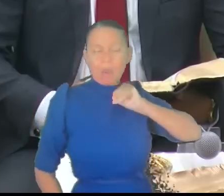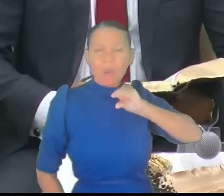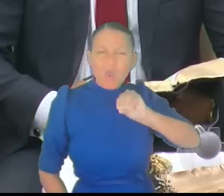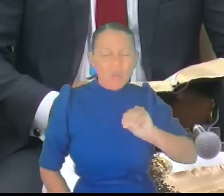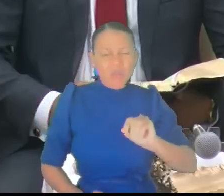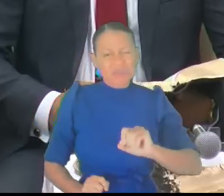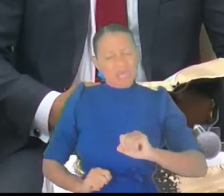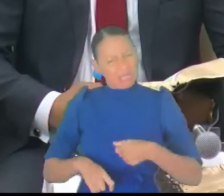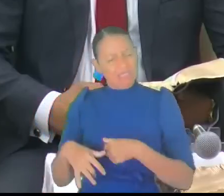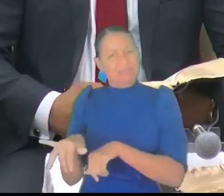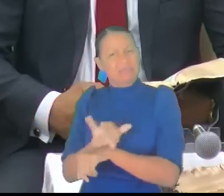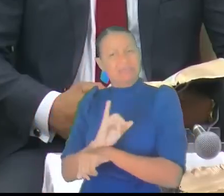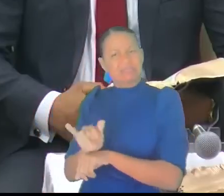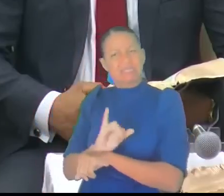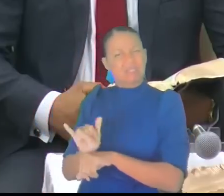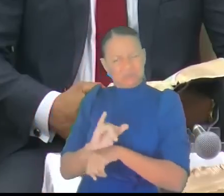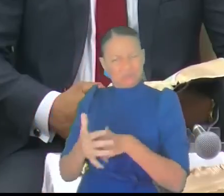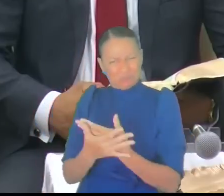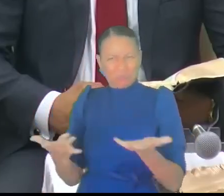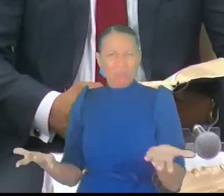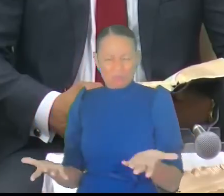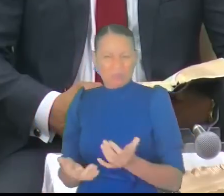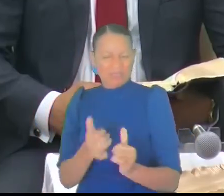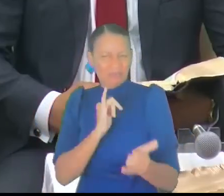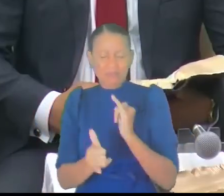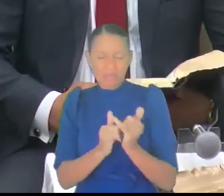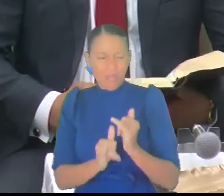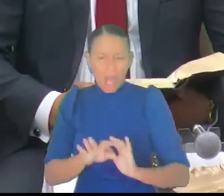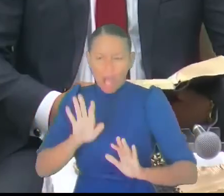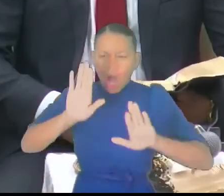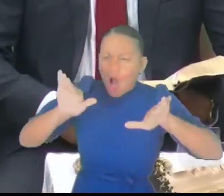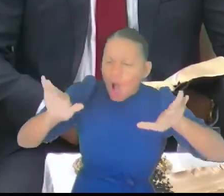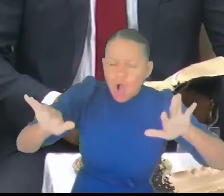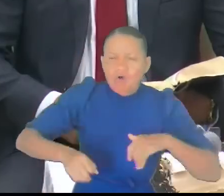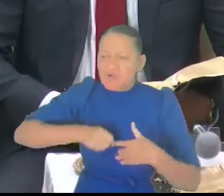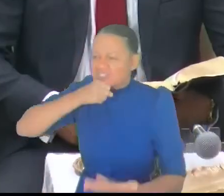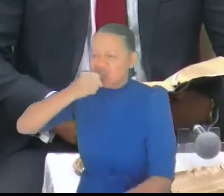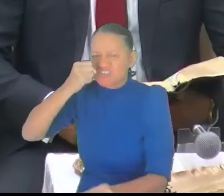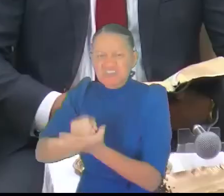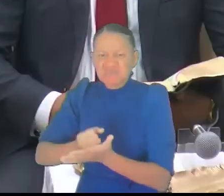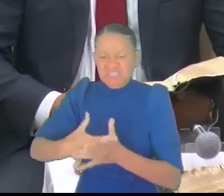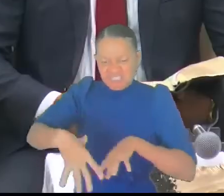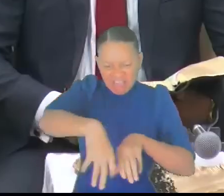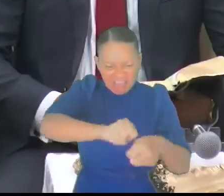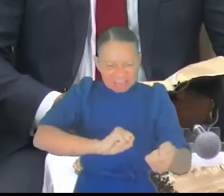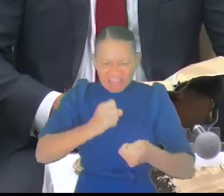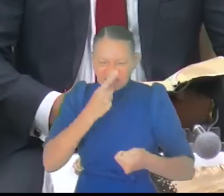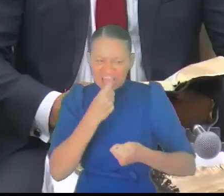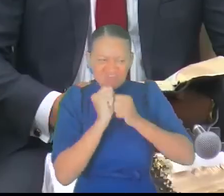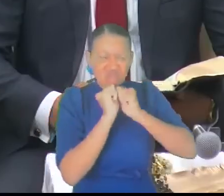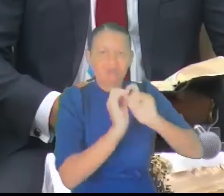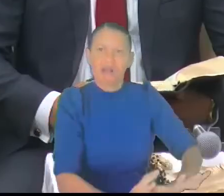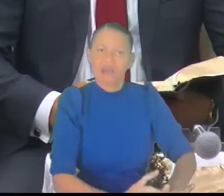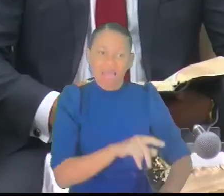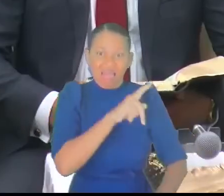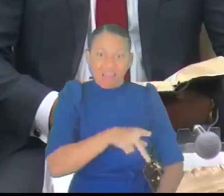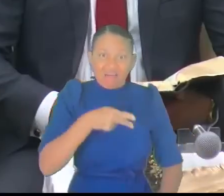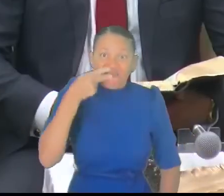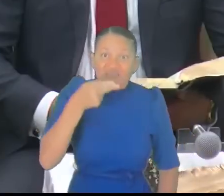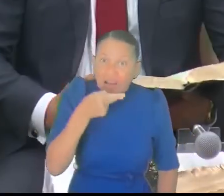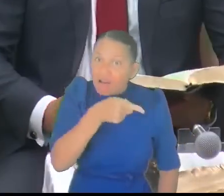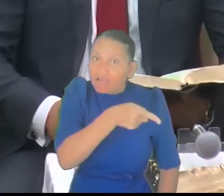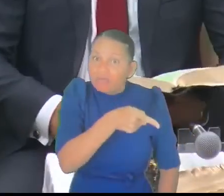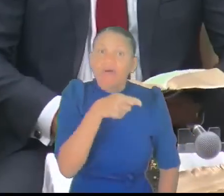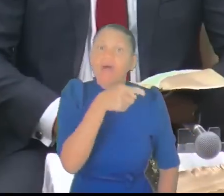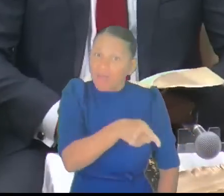Antigo Testamento deveria ser rasgado e jogado no lixo. Um demônio que já foi pastor.